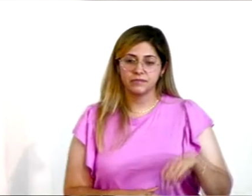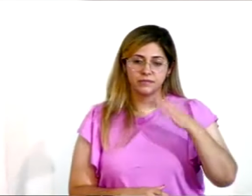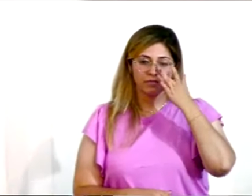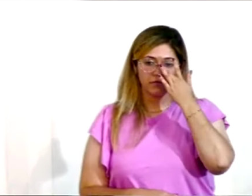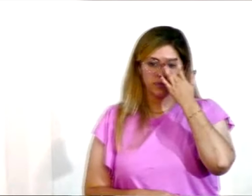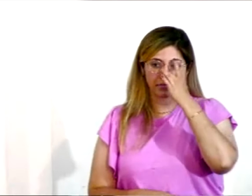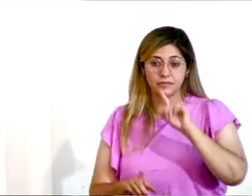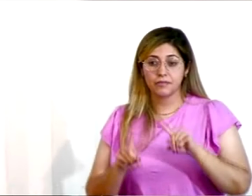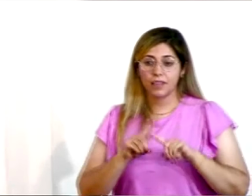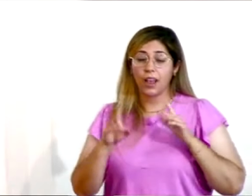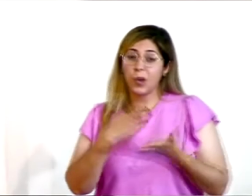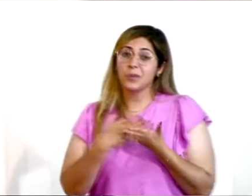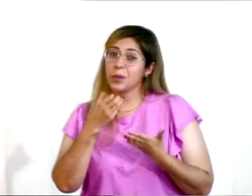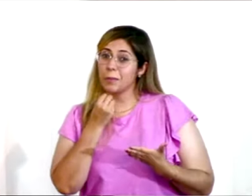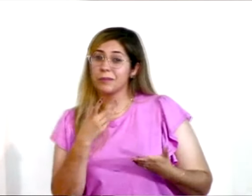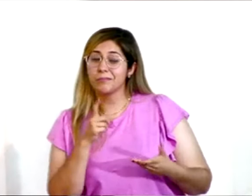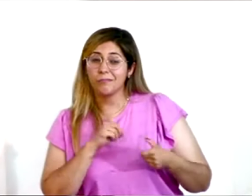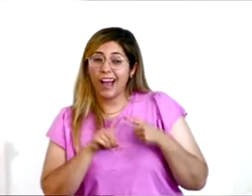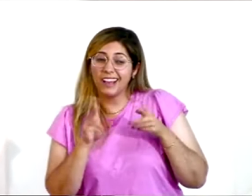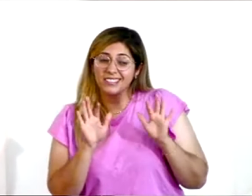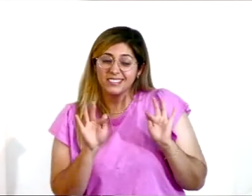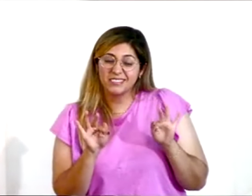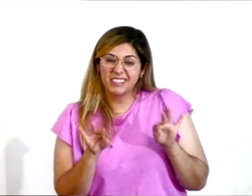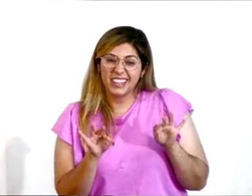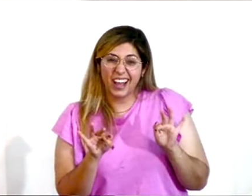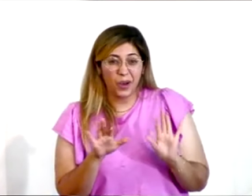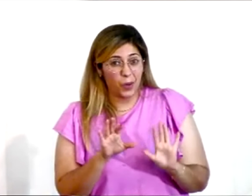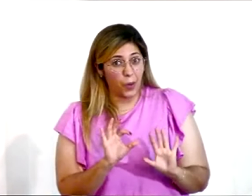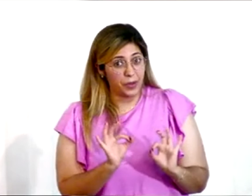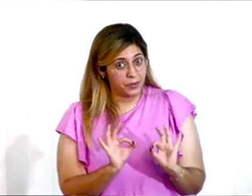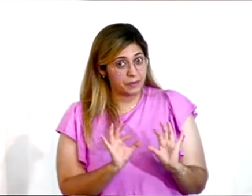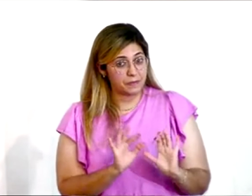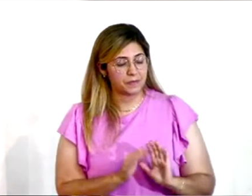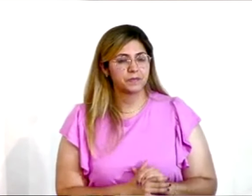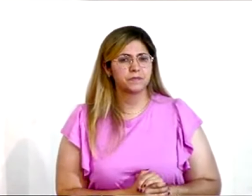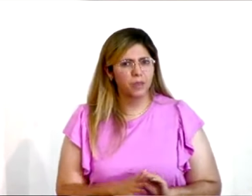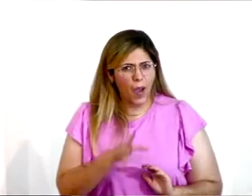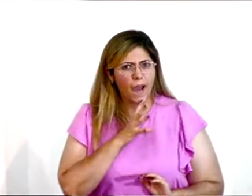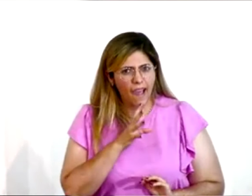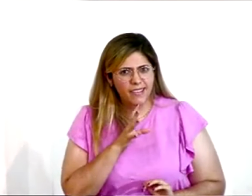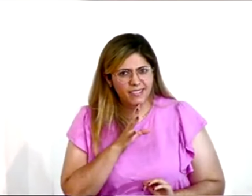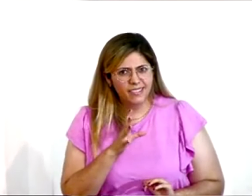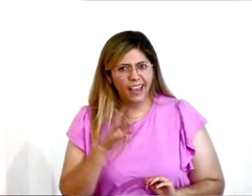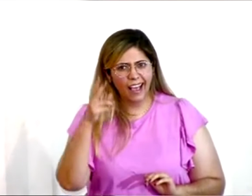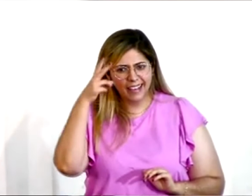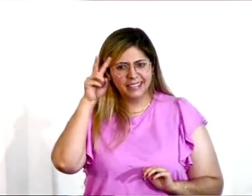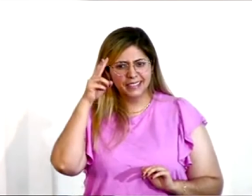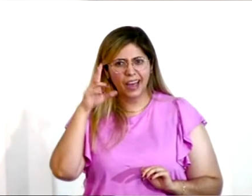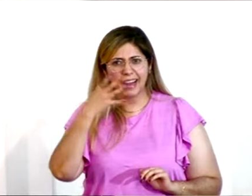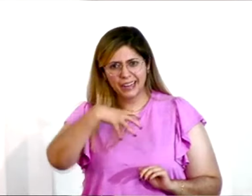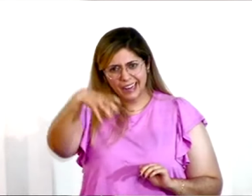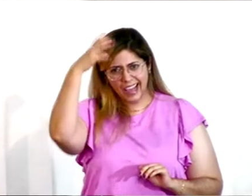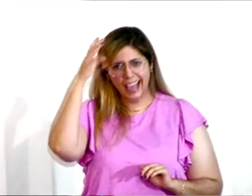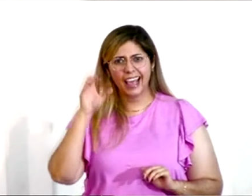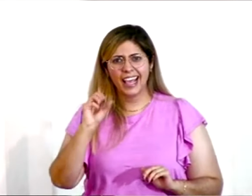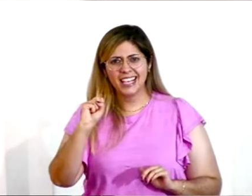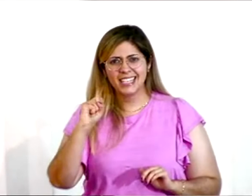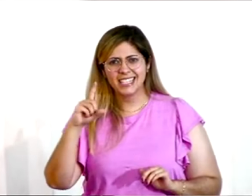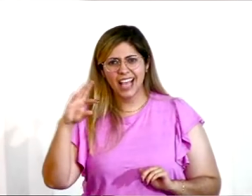mas terminou tão mal, Saul, né? Vocês conhecem a história de Saul? Se não conhecem, vale a pena